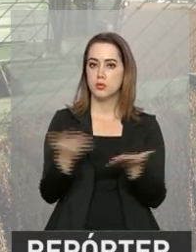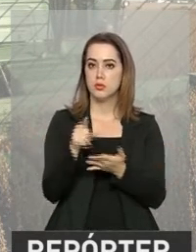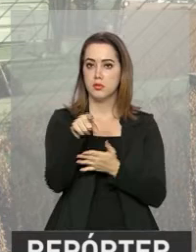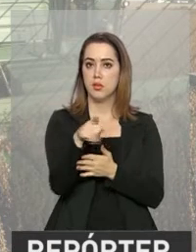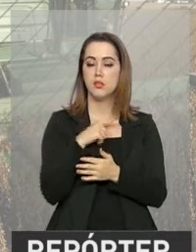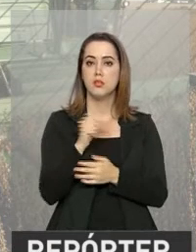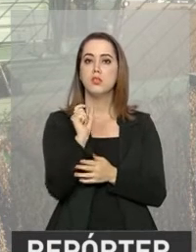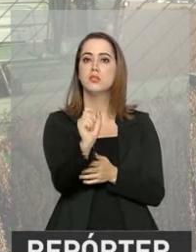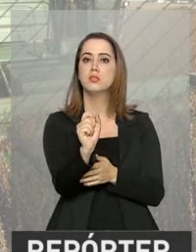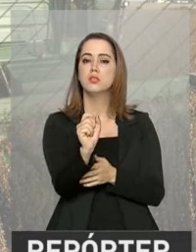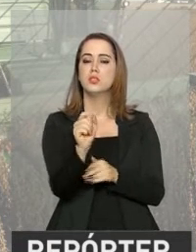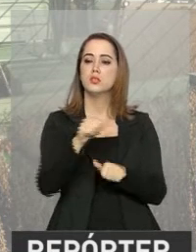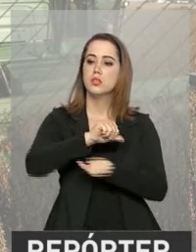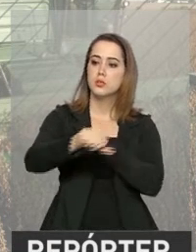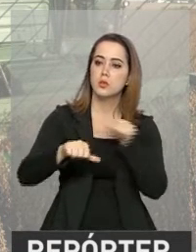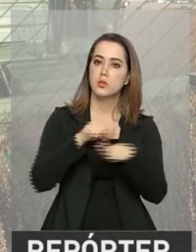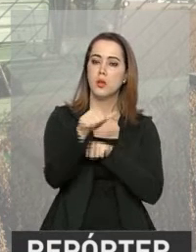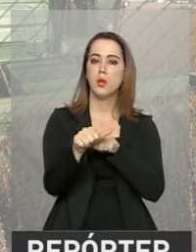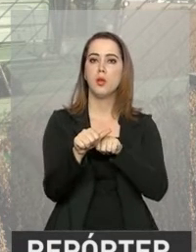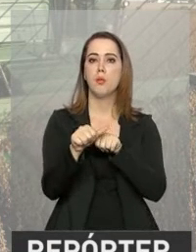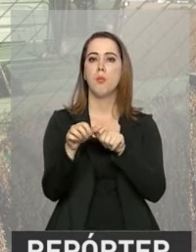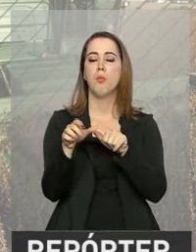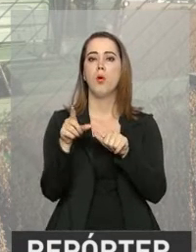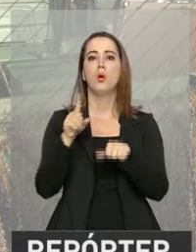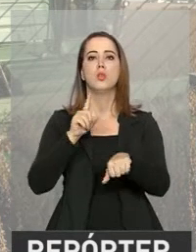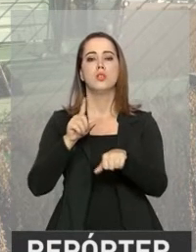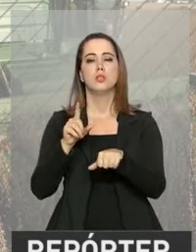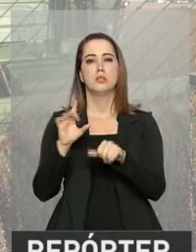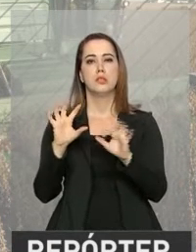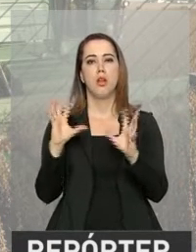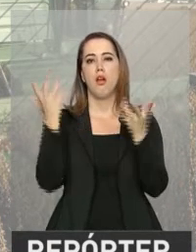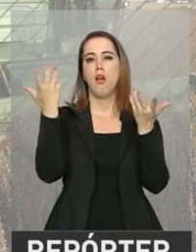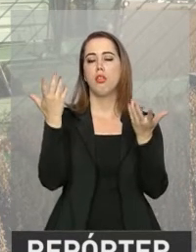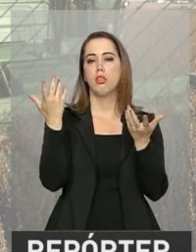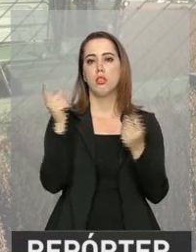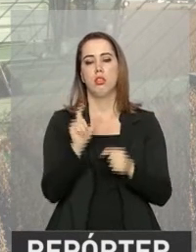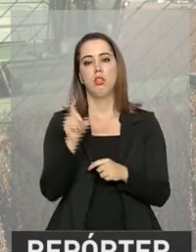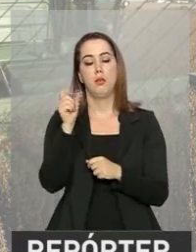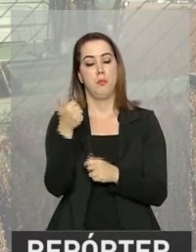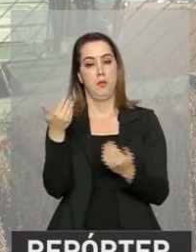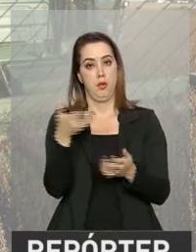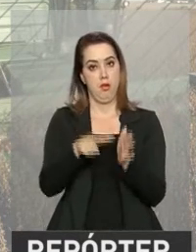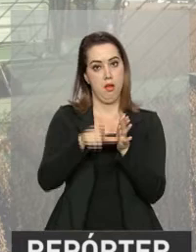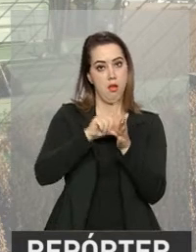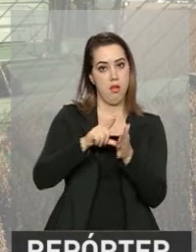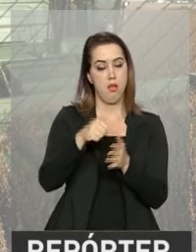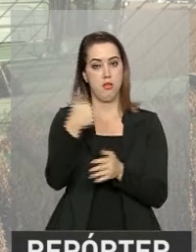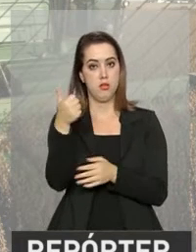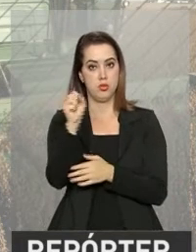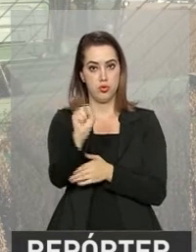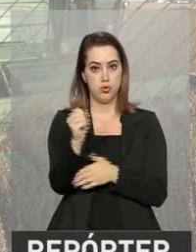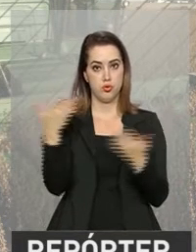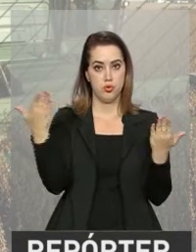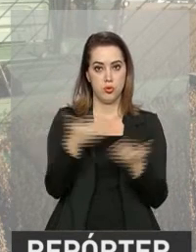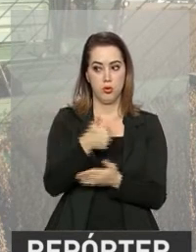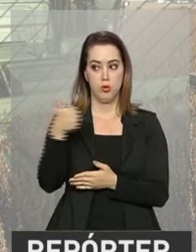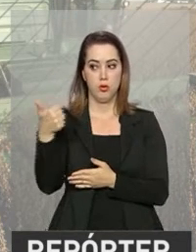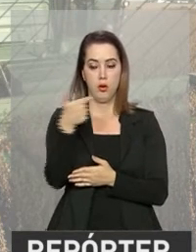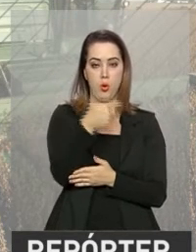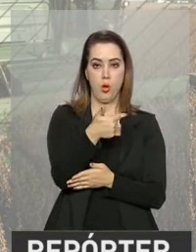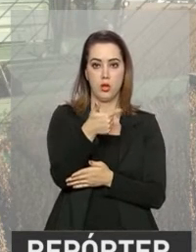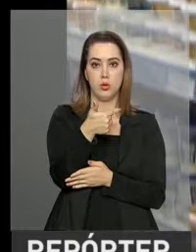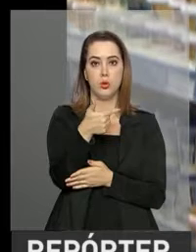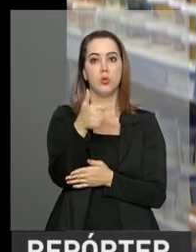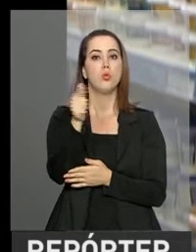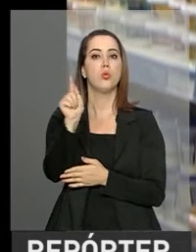Mais, está que altera a temperatura de congelamento da carne suína, de 18 graus negativos para 12 graus abaixo